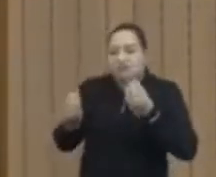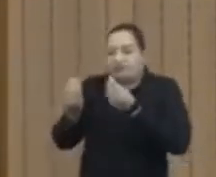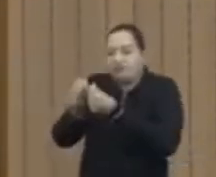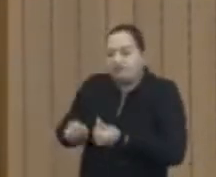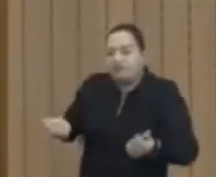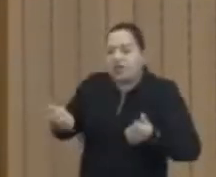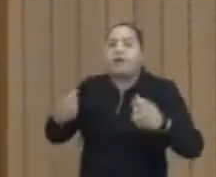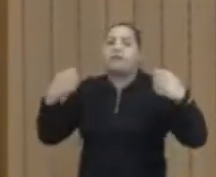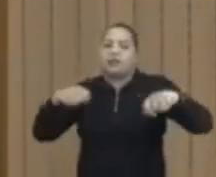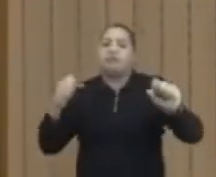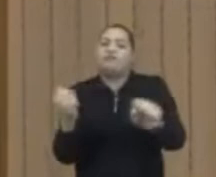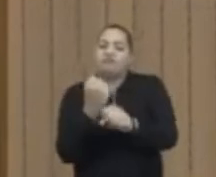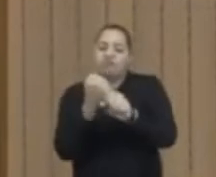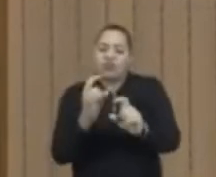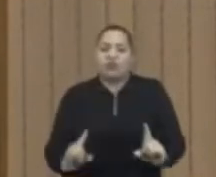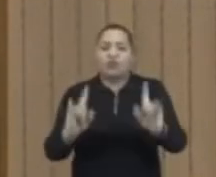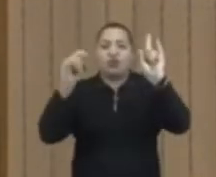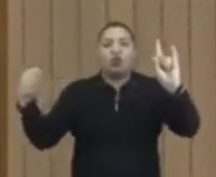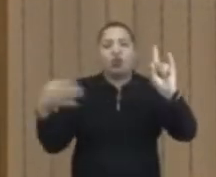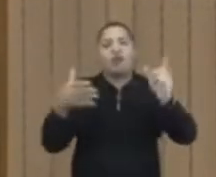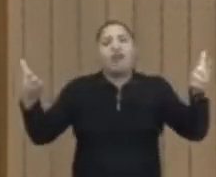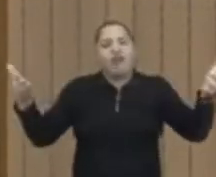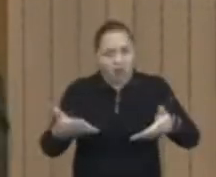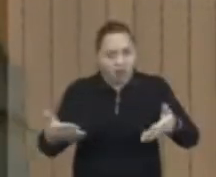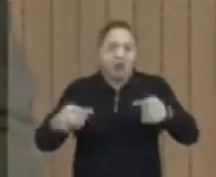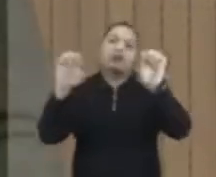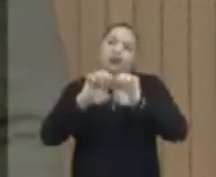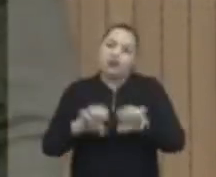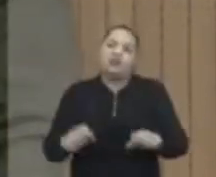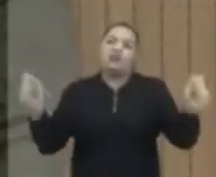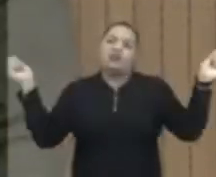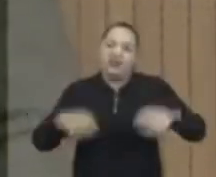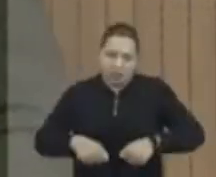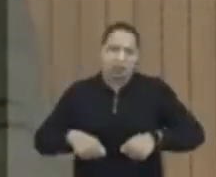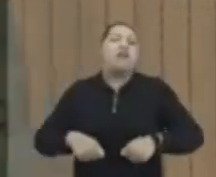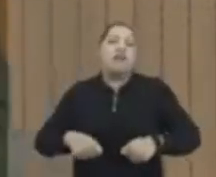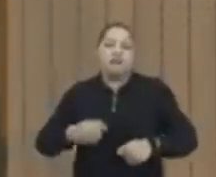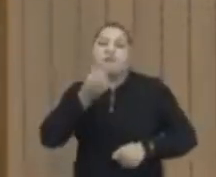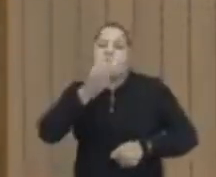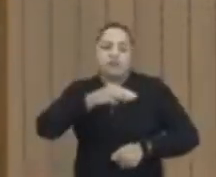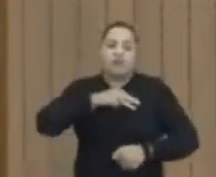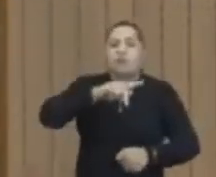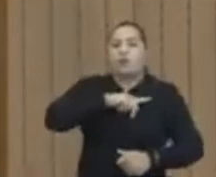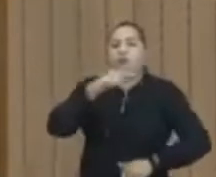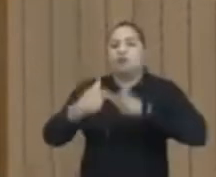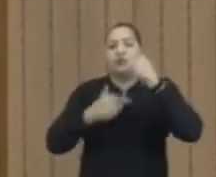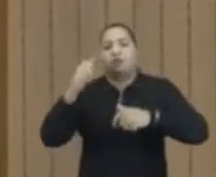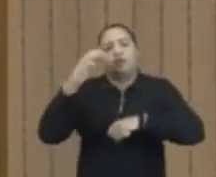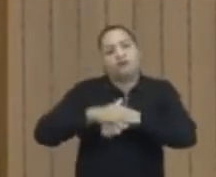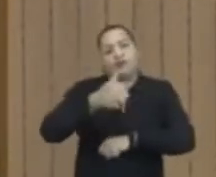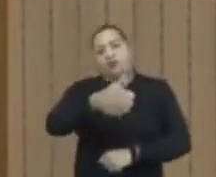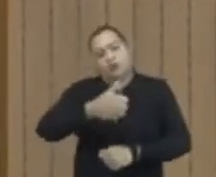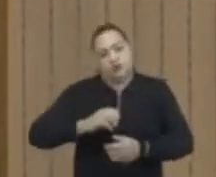estrutura suficiente para que o Ministério Público Federal pudesse atuar melhor, né? E esse prédio, e só